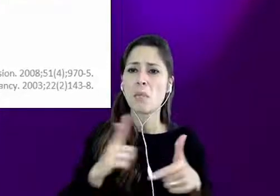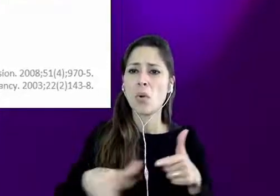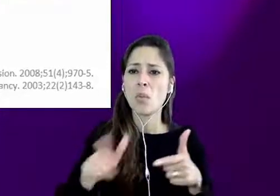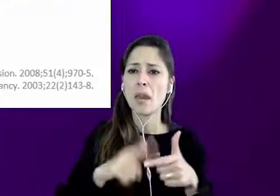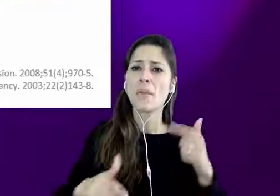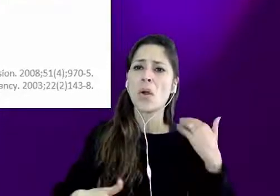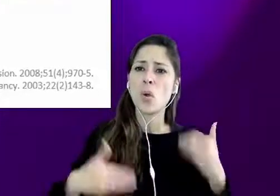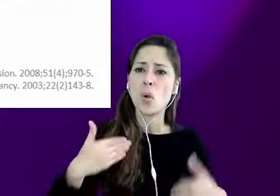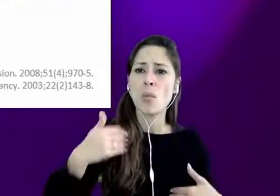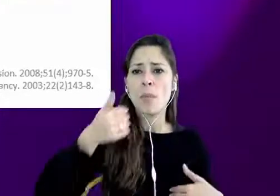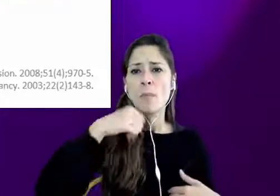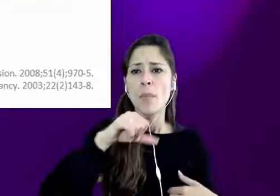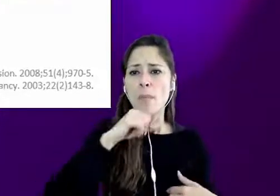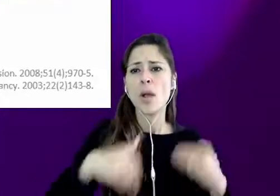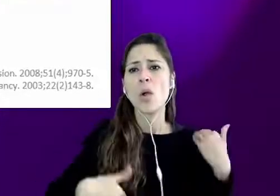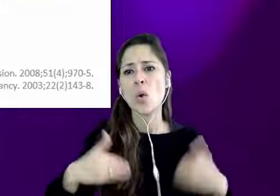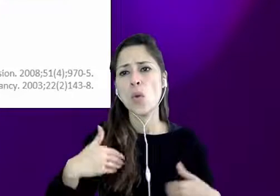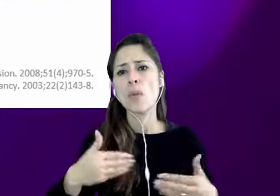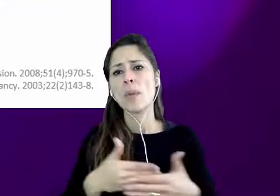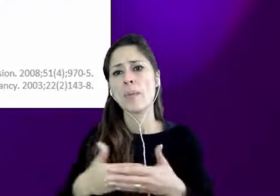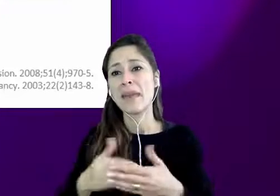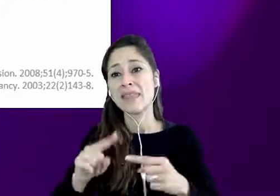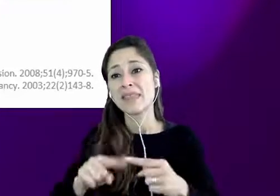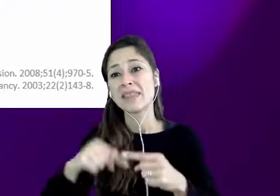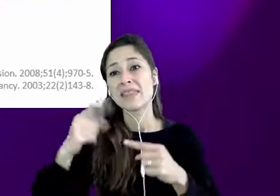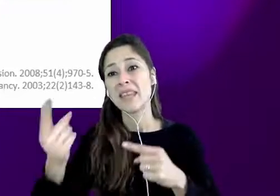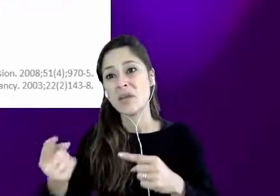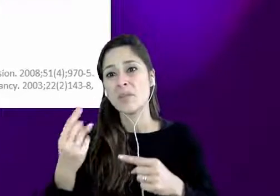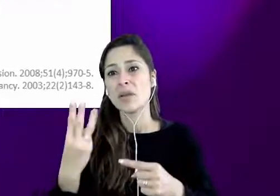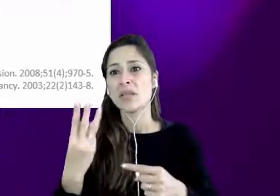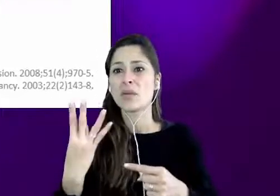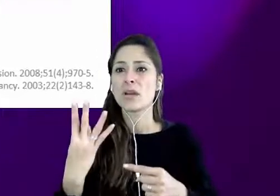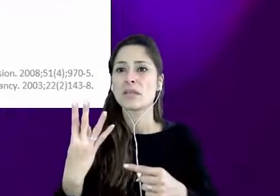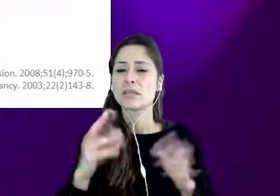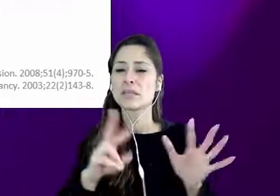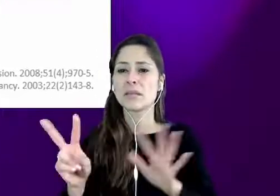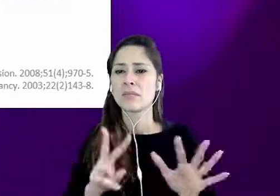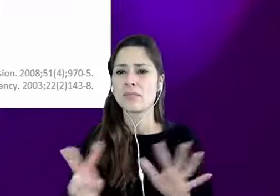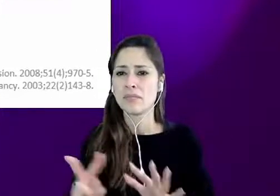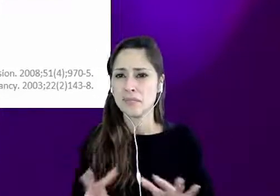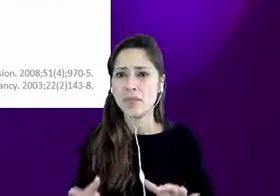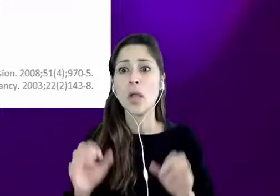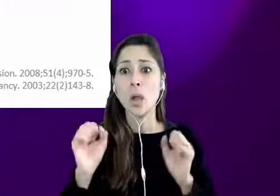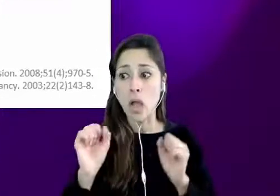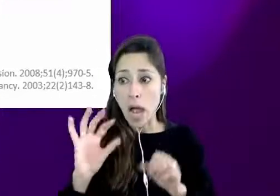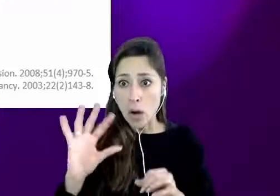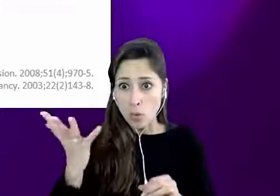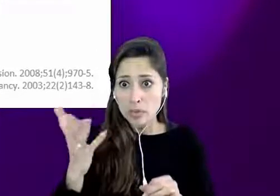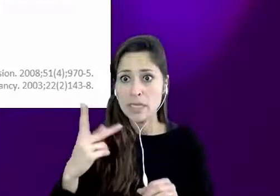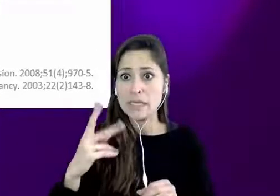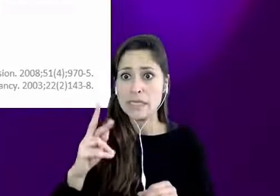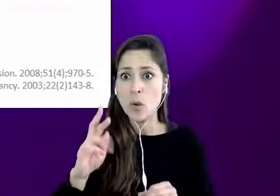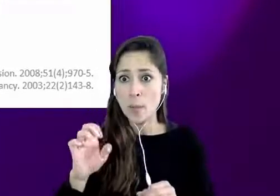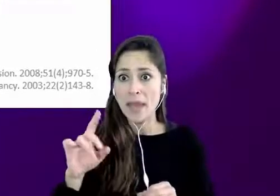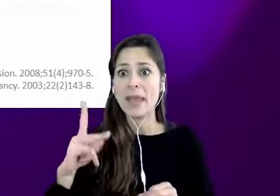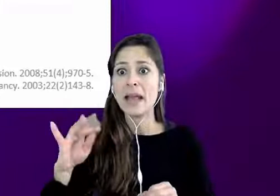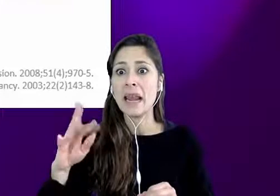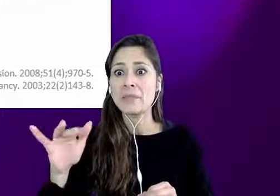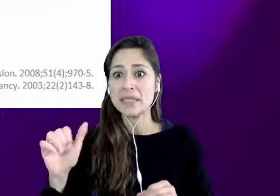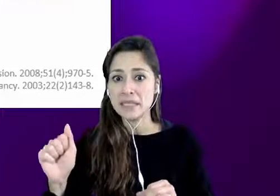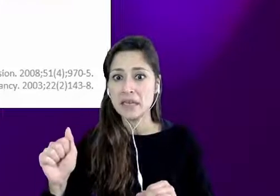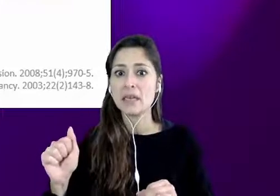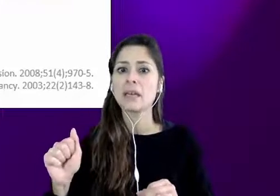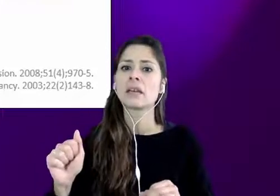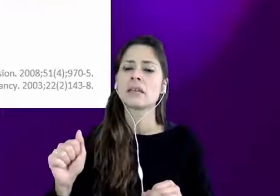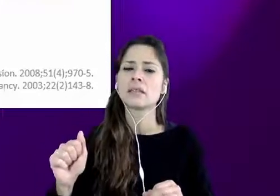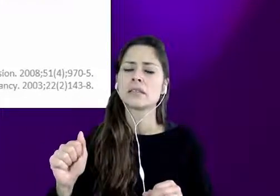após a 34ª semana, a gente chama essa mulher acometida de pré-eclâmpsia tardia. Se sugeriu que as etiologias pudessem ser